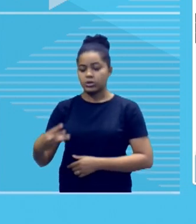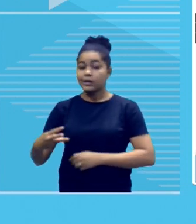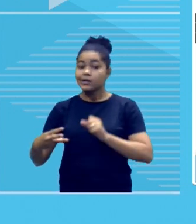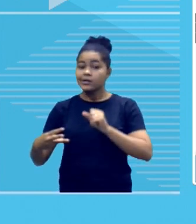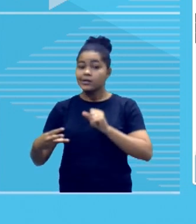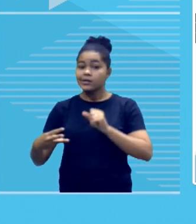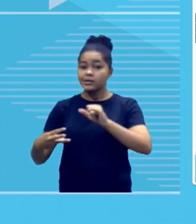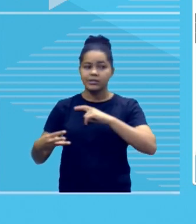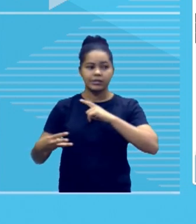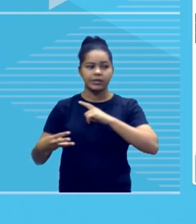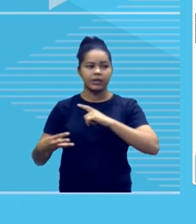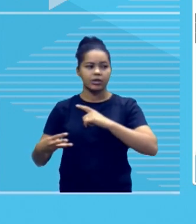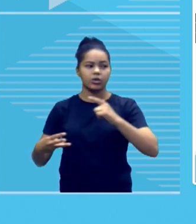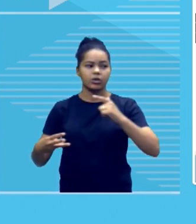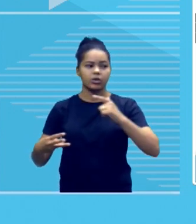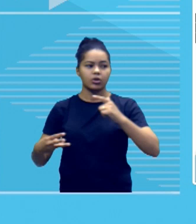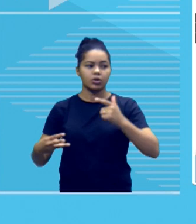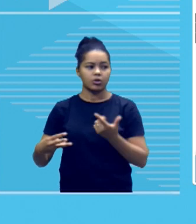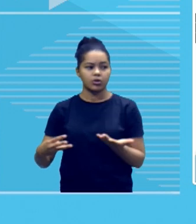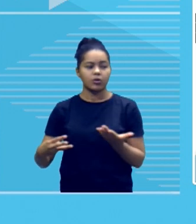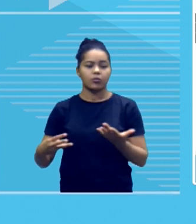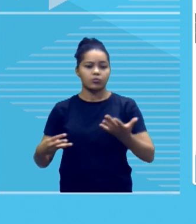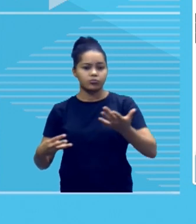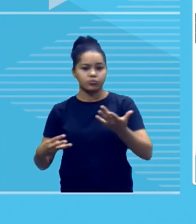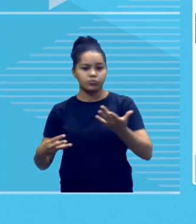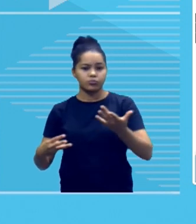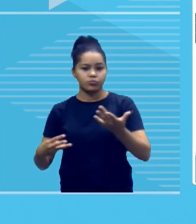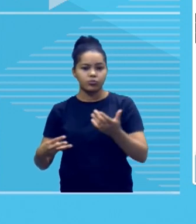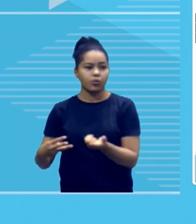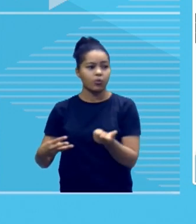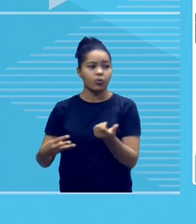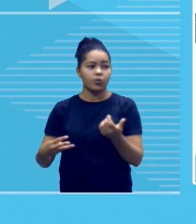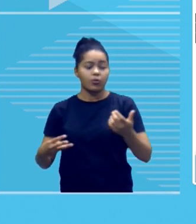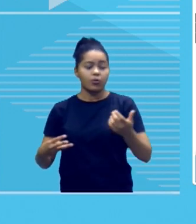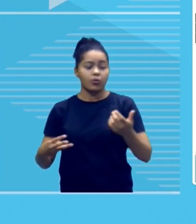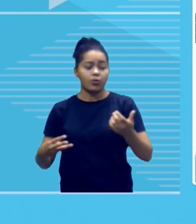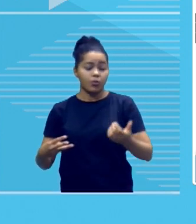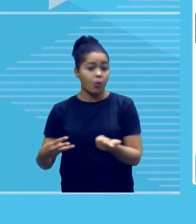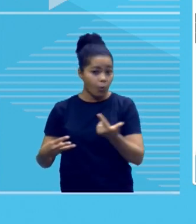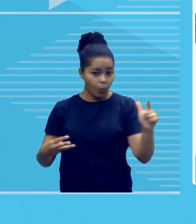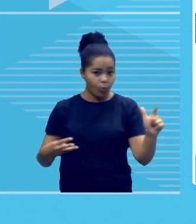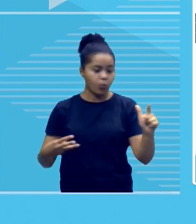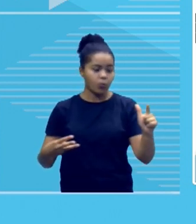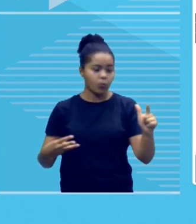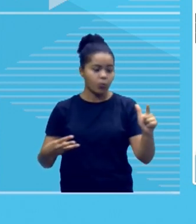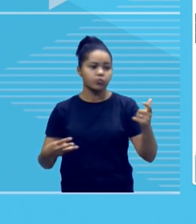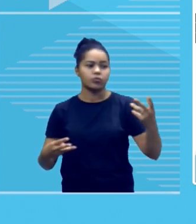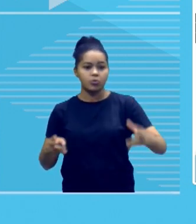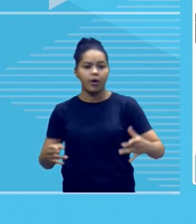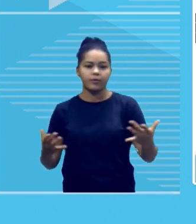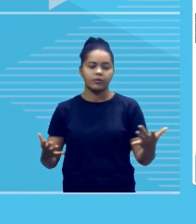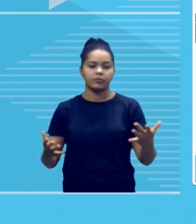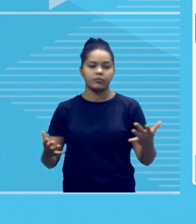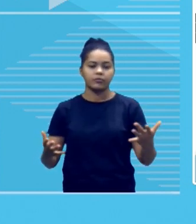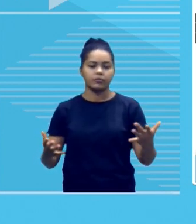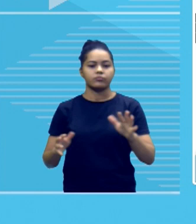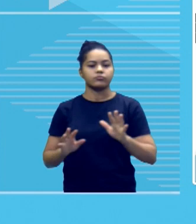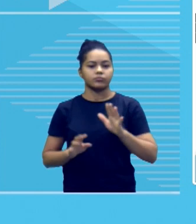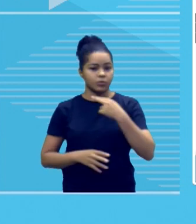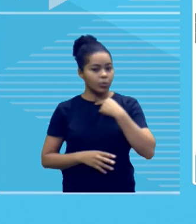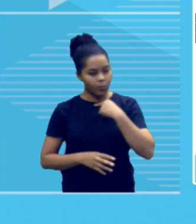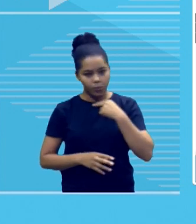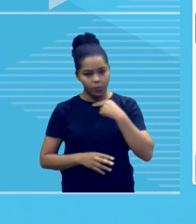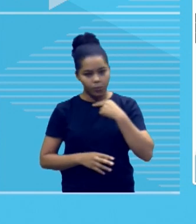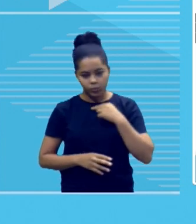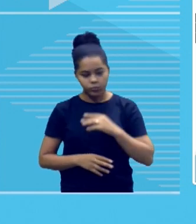aparecer outro um dois três você não vai contar porque vai repetir com eles tá você tem que numerar de forma que você encontra os